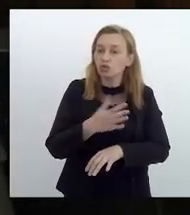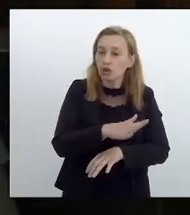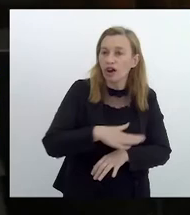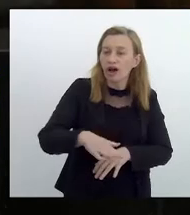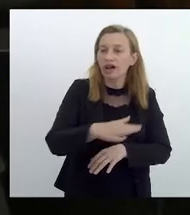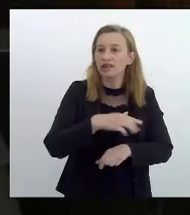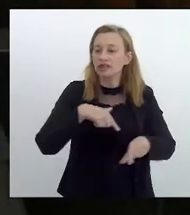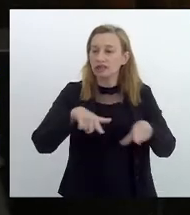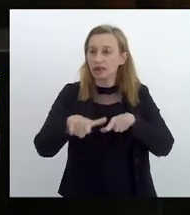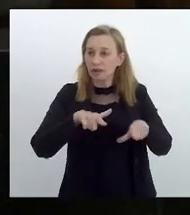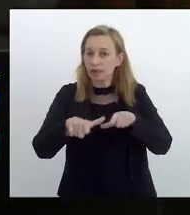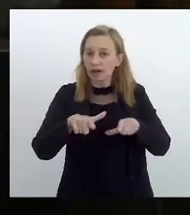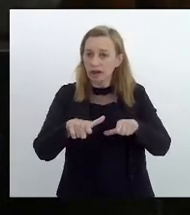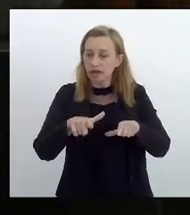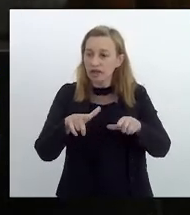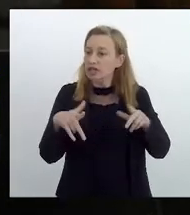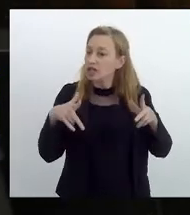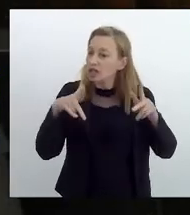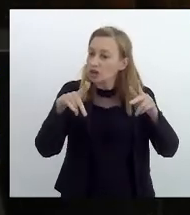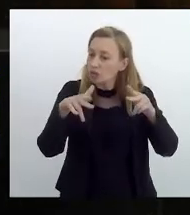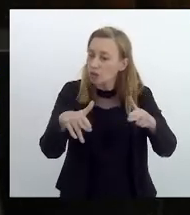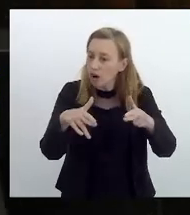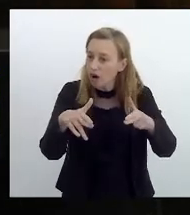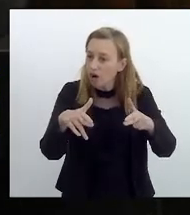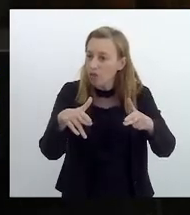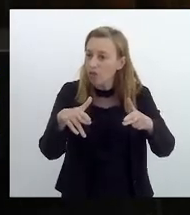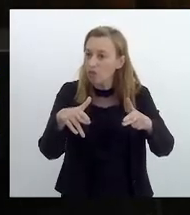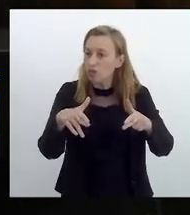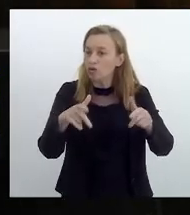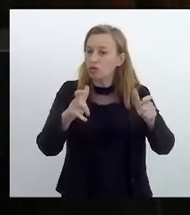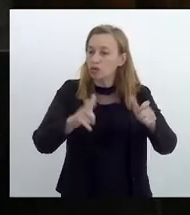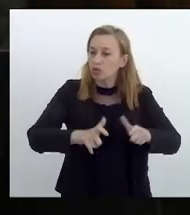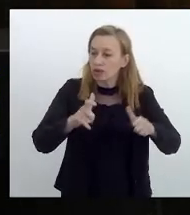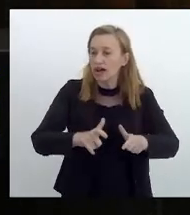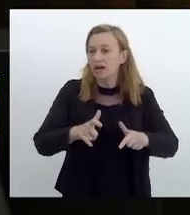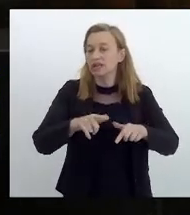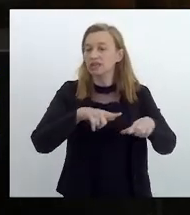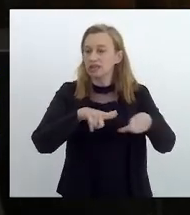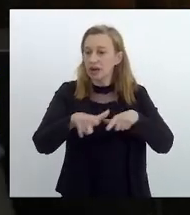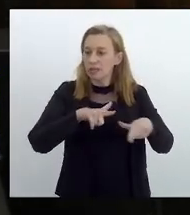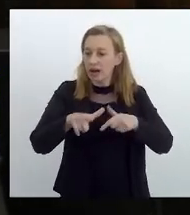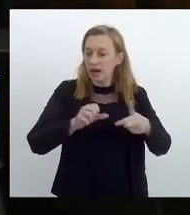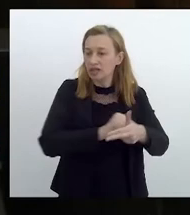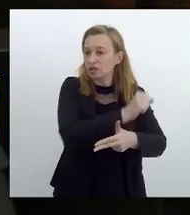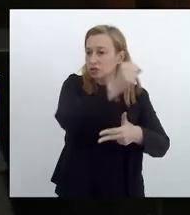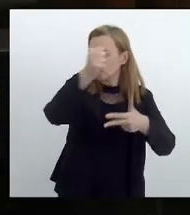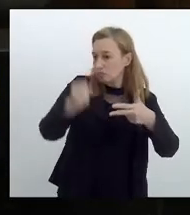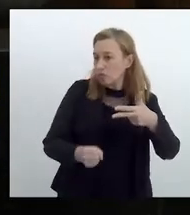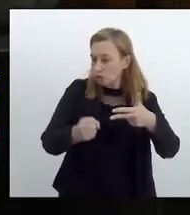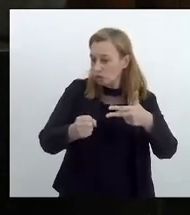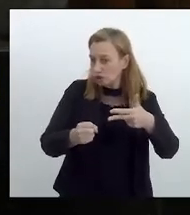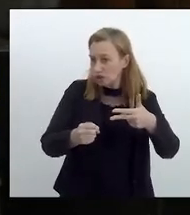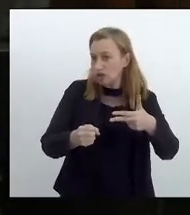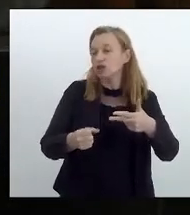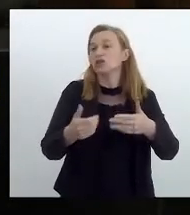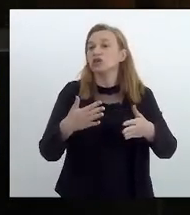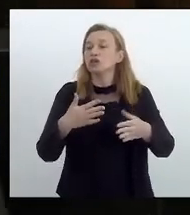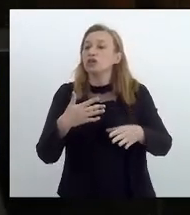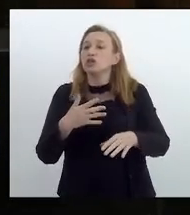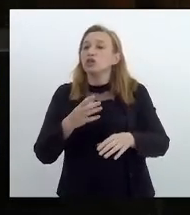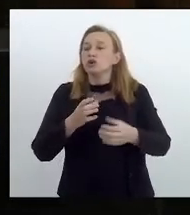no mesmo poder ou órgão do Estado em virtude de conseguir concurso